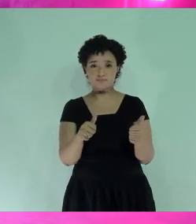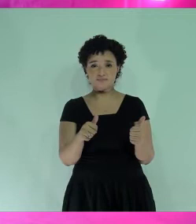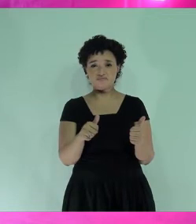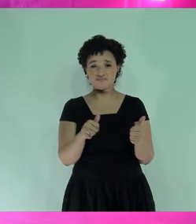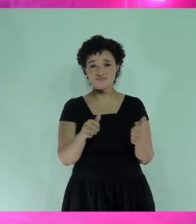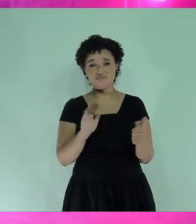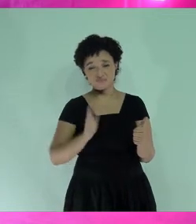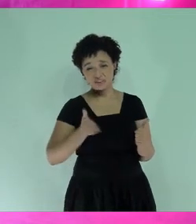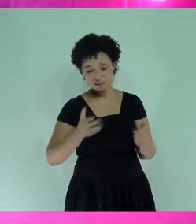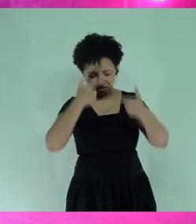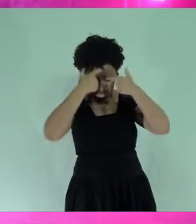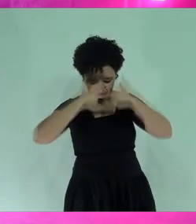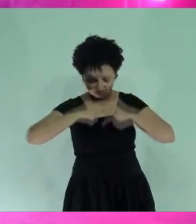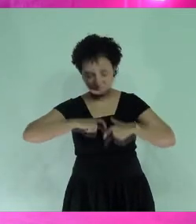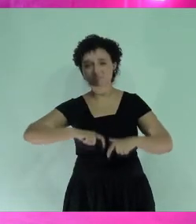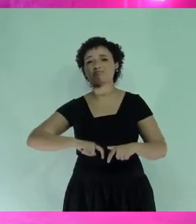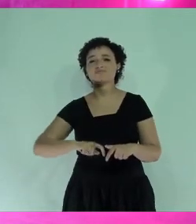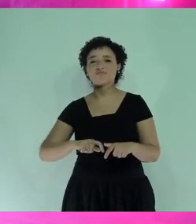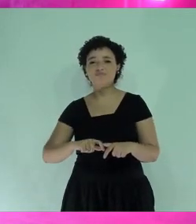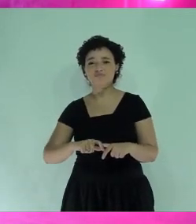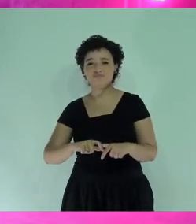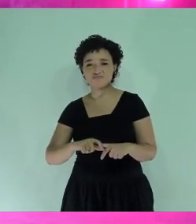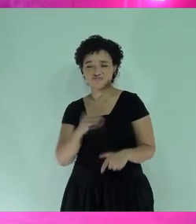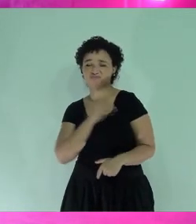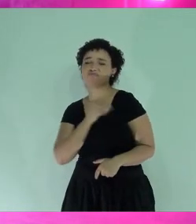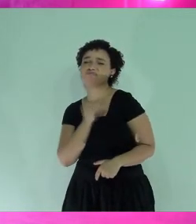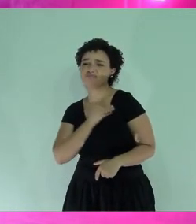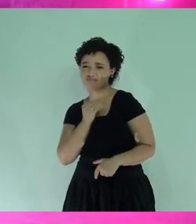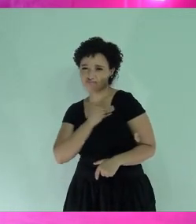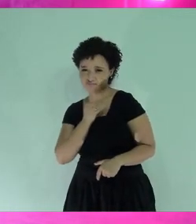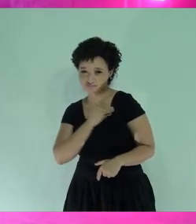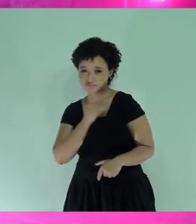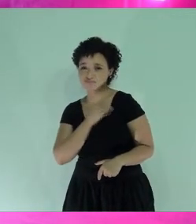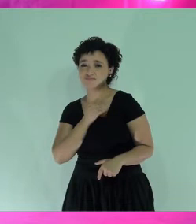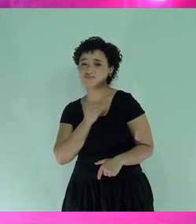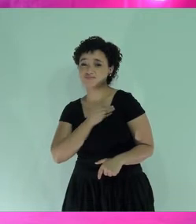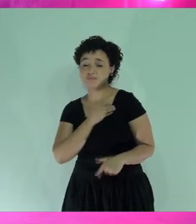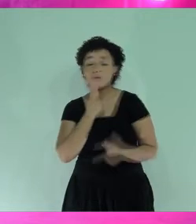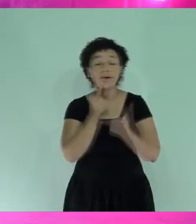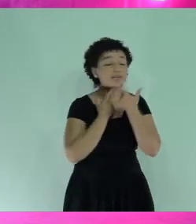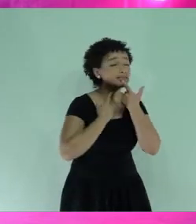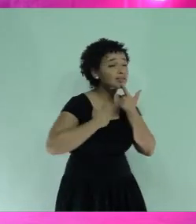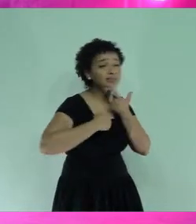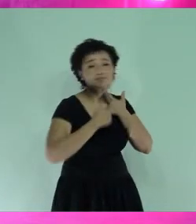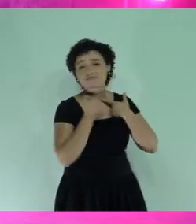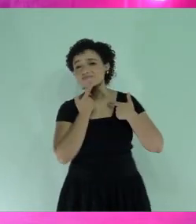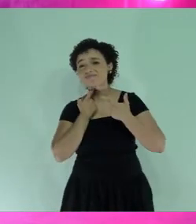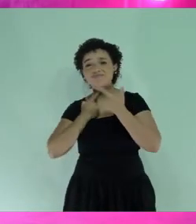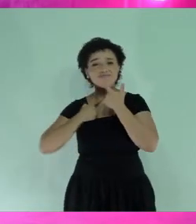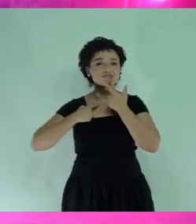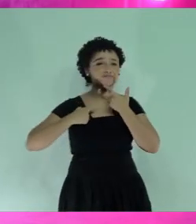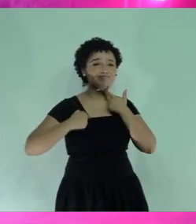já havia em mim o pecado. o desejo.